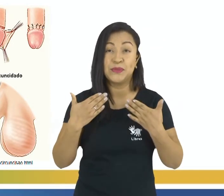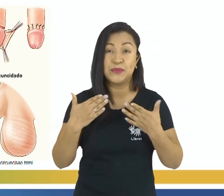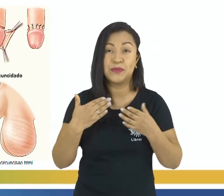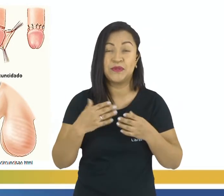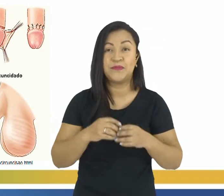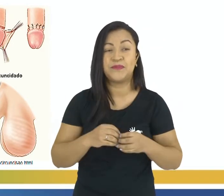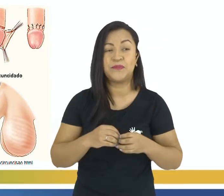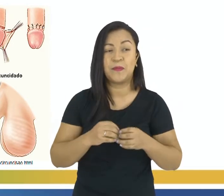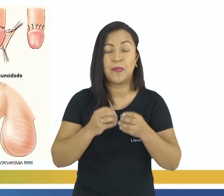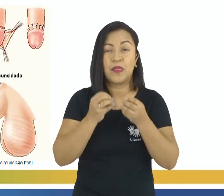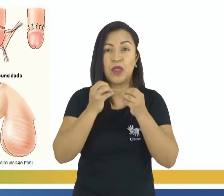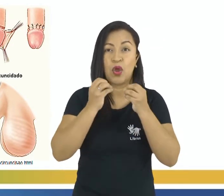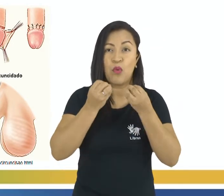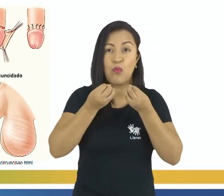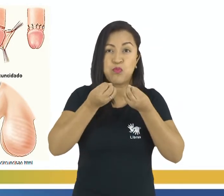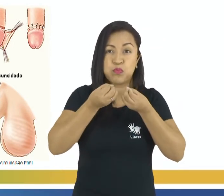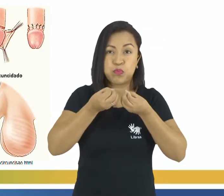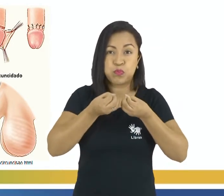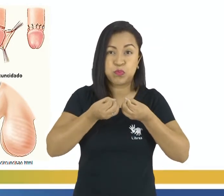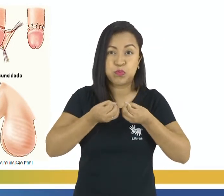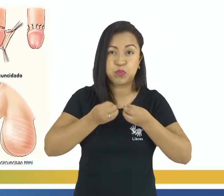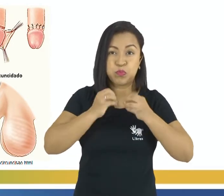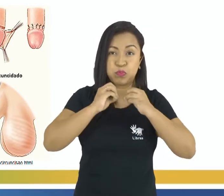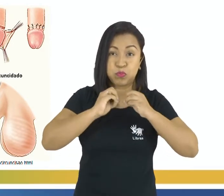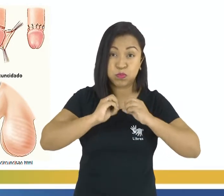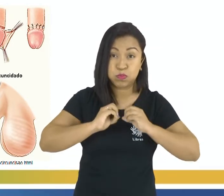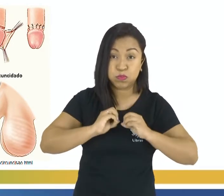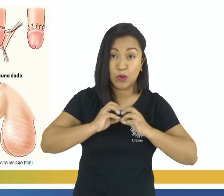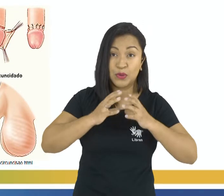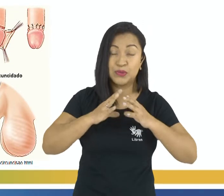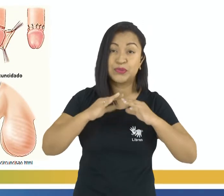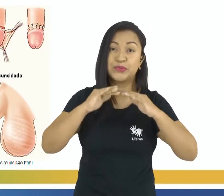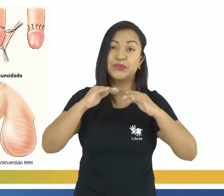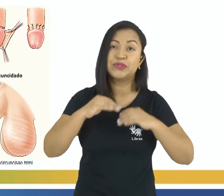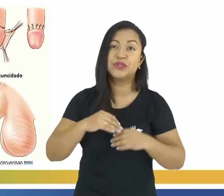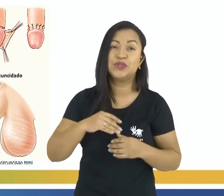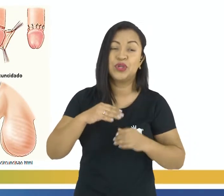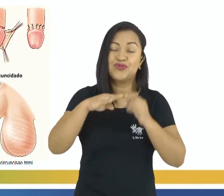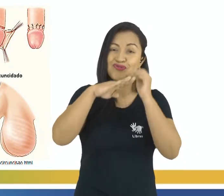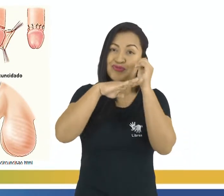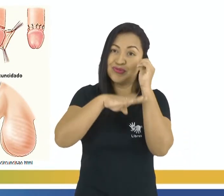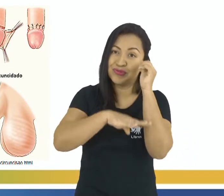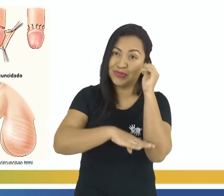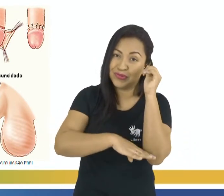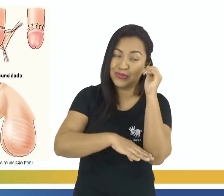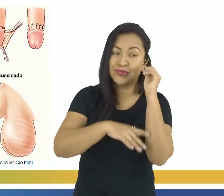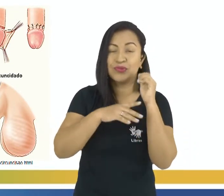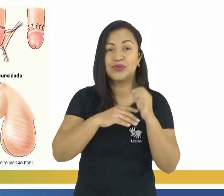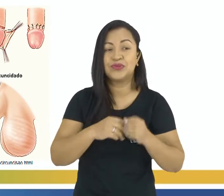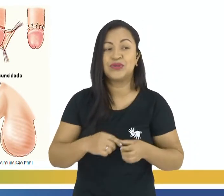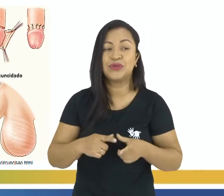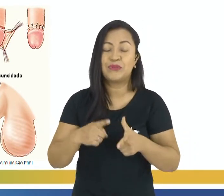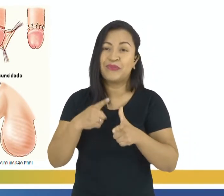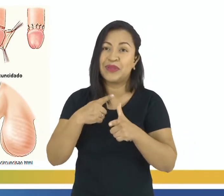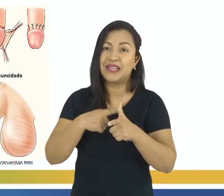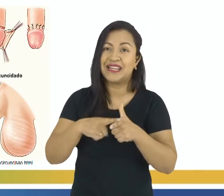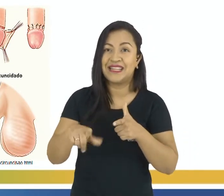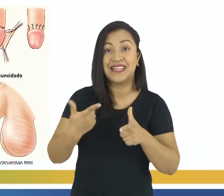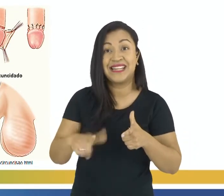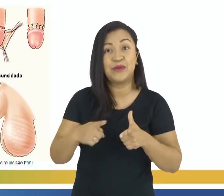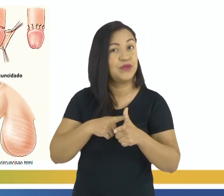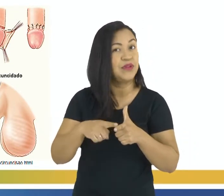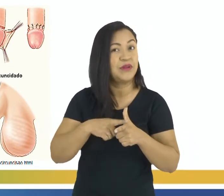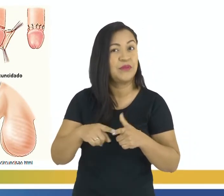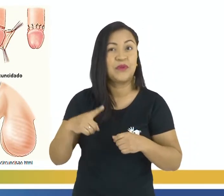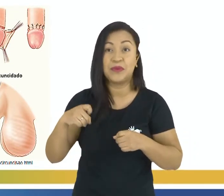escroto ele desce para que refresque mais e diminua a temperatura, para não interferir nos espermatozoides. Então, é